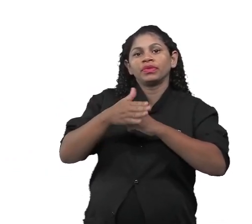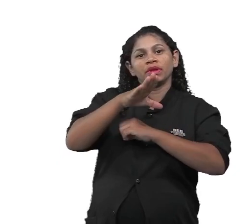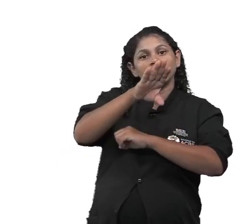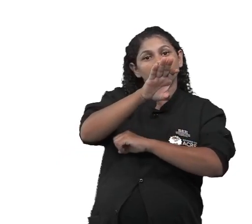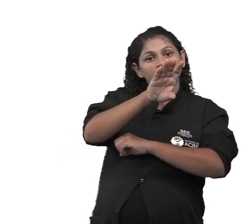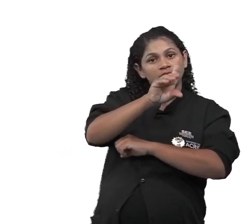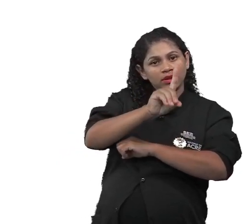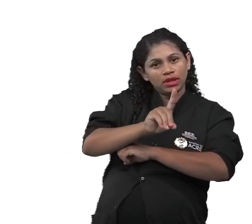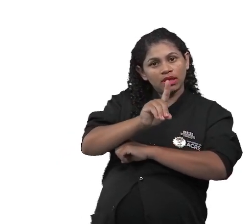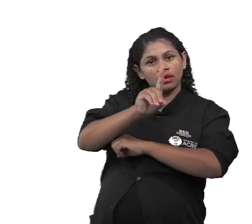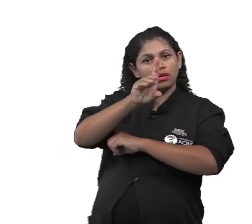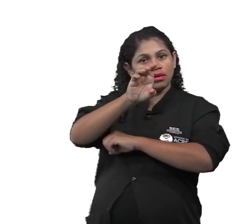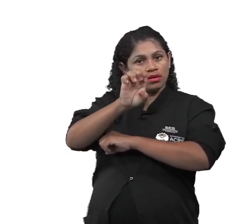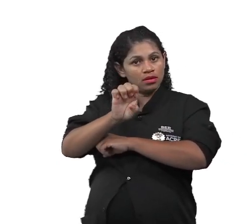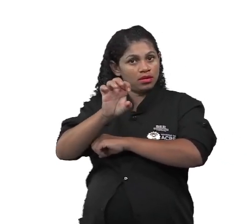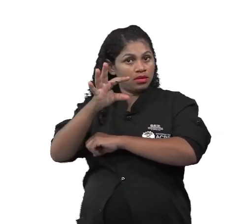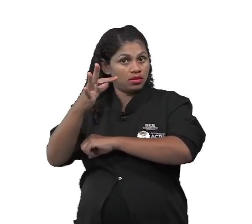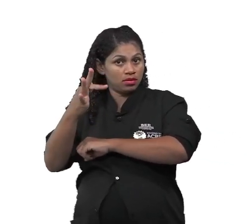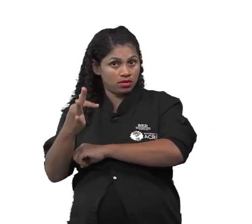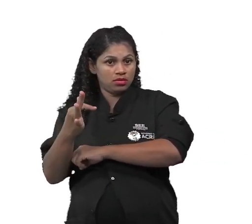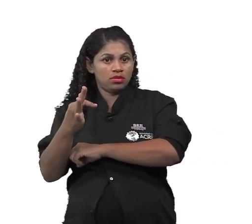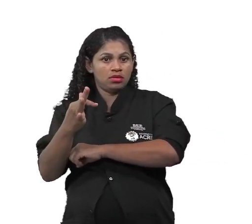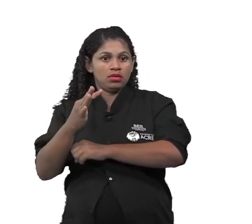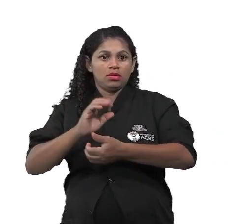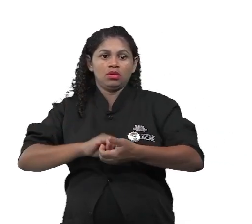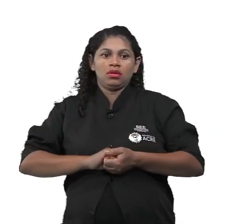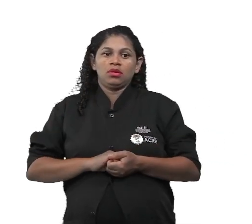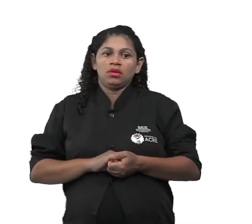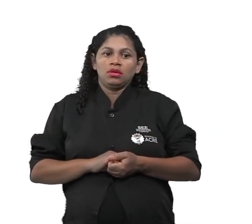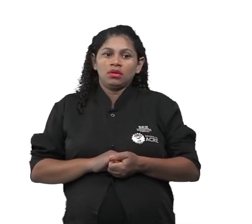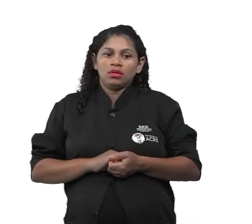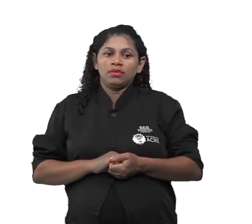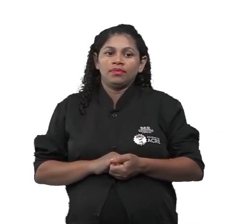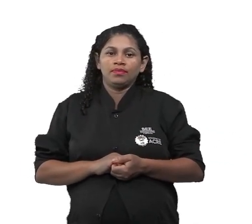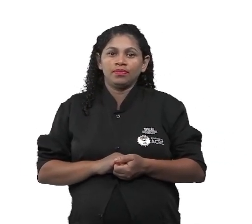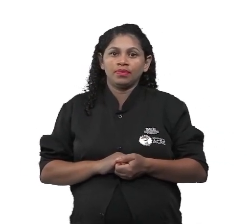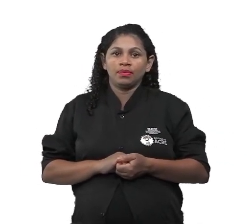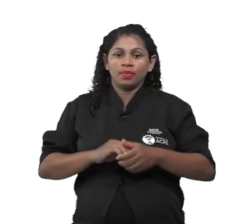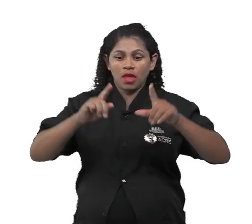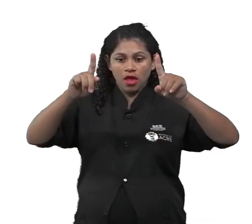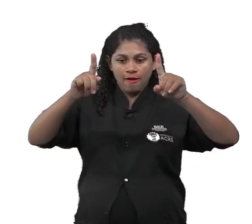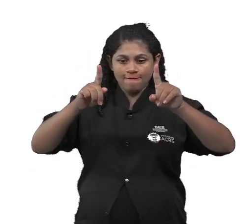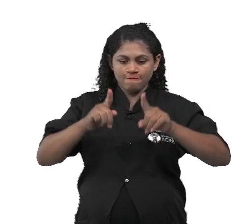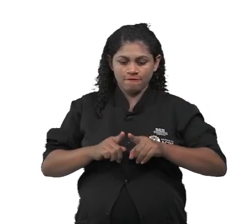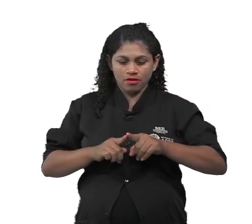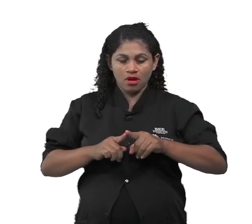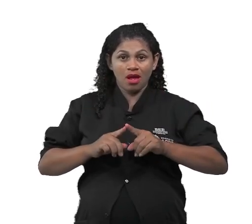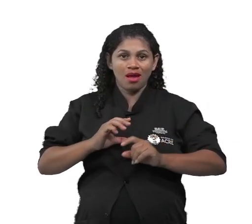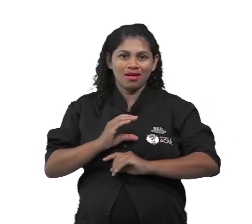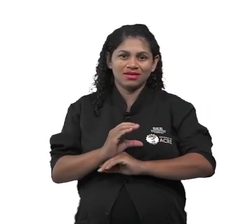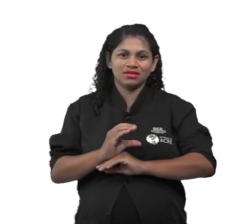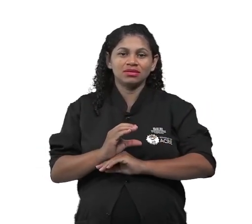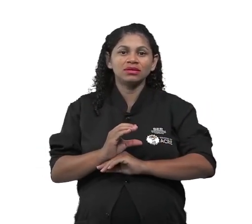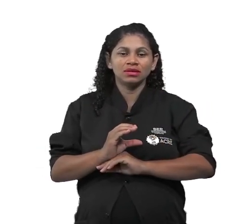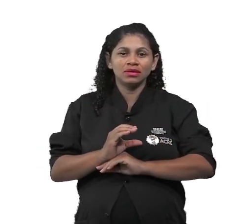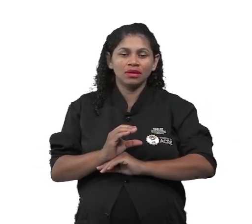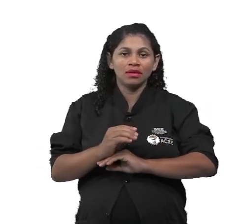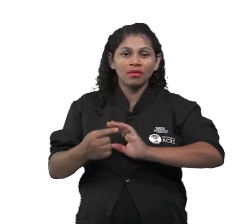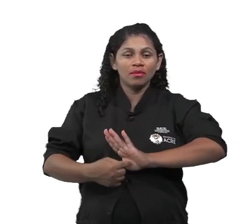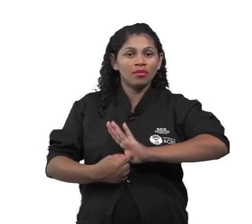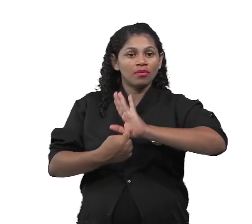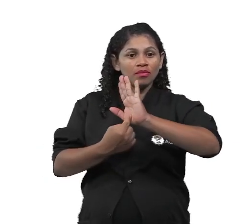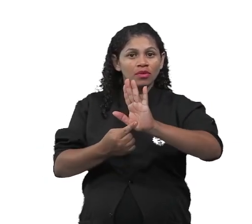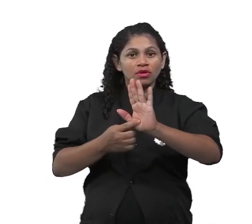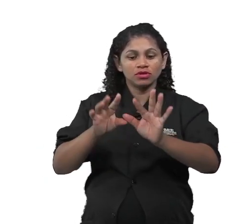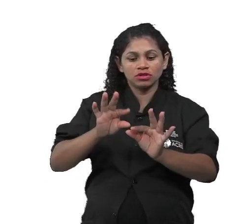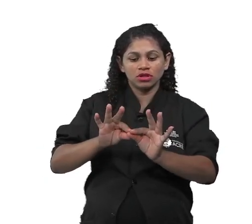DEF. DEF. E o vértice C nos garante que essa pirâmide tem